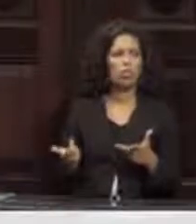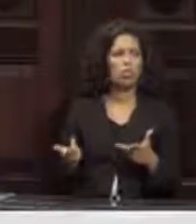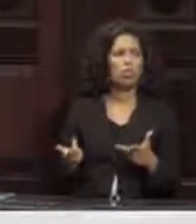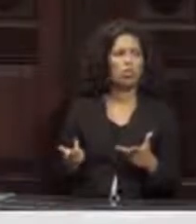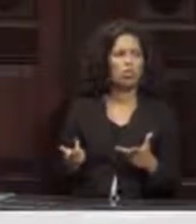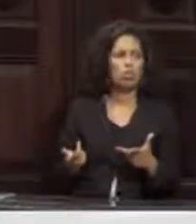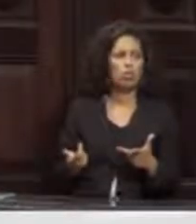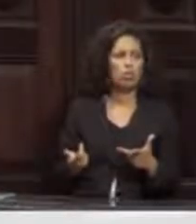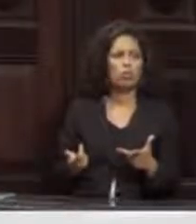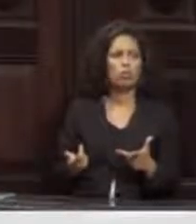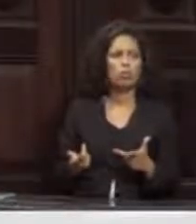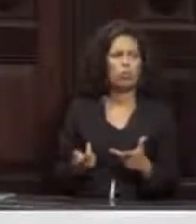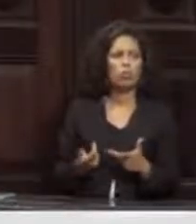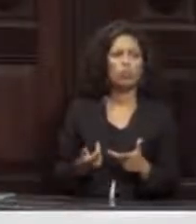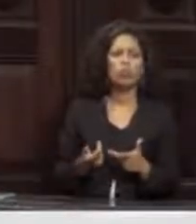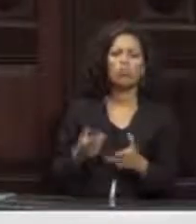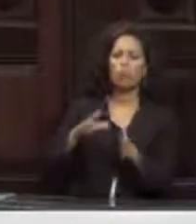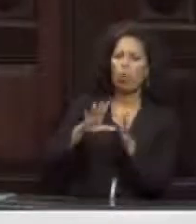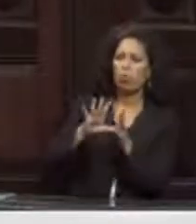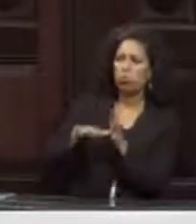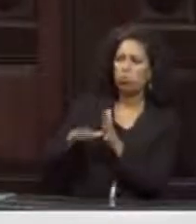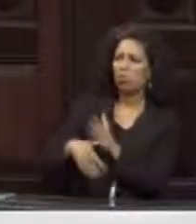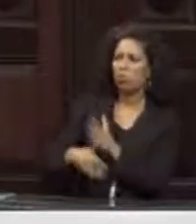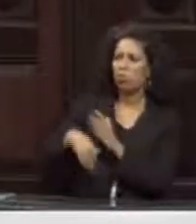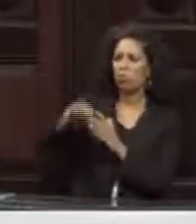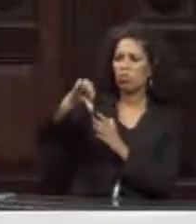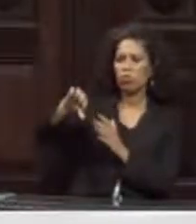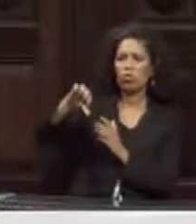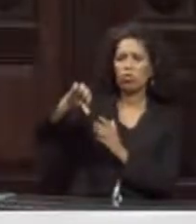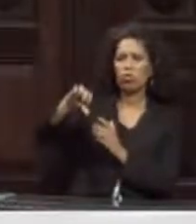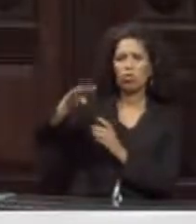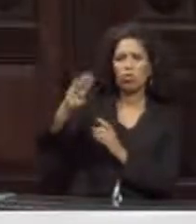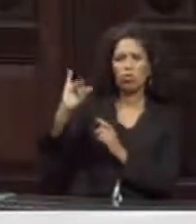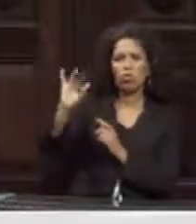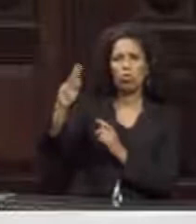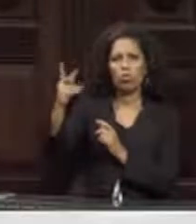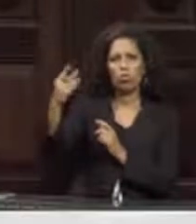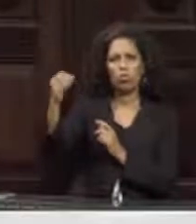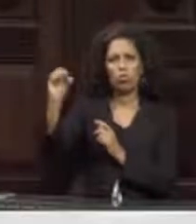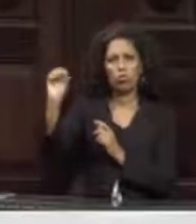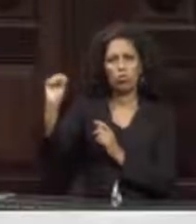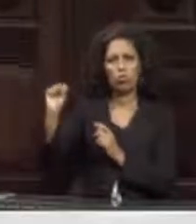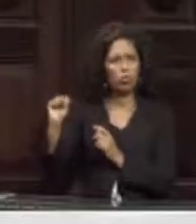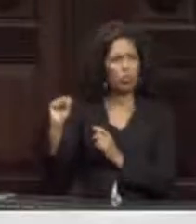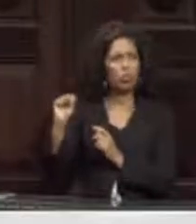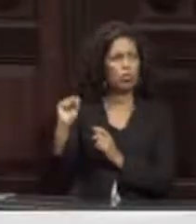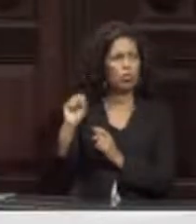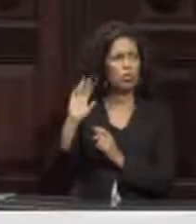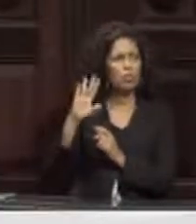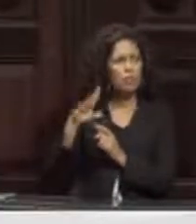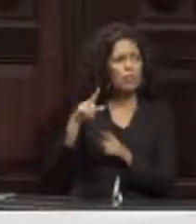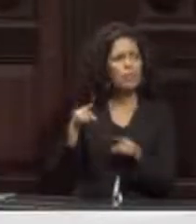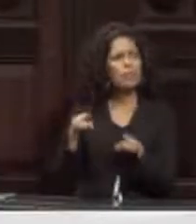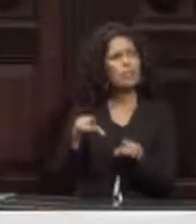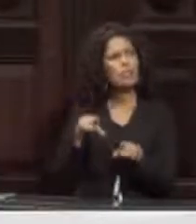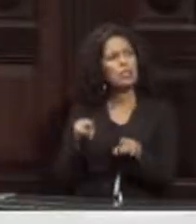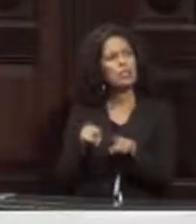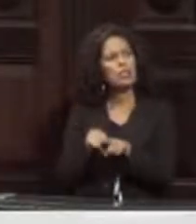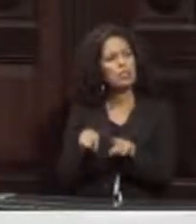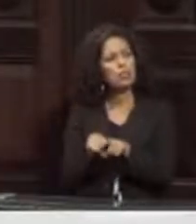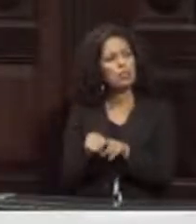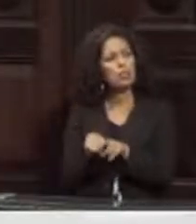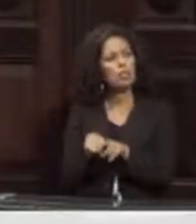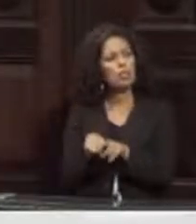acarretam um rombo de 9 bilhões ao ano. Mas, a todo tempo, ainda ouvíamos,